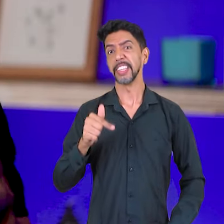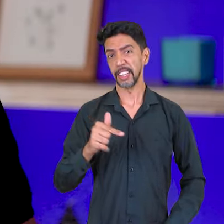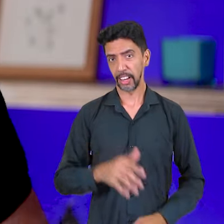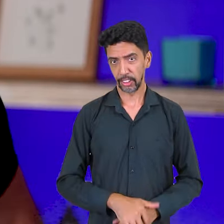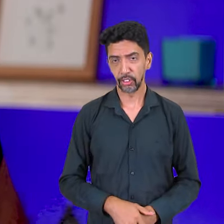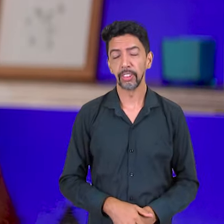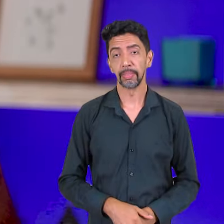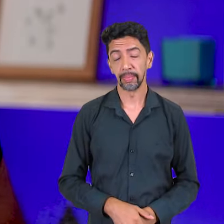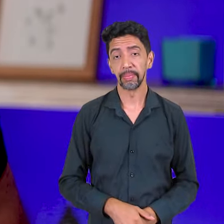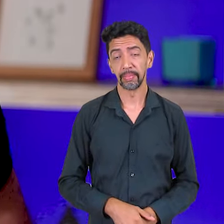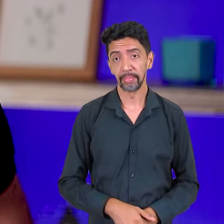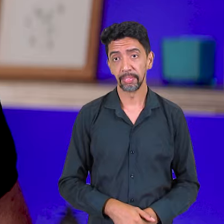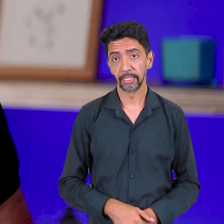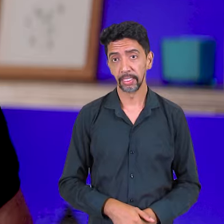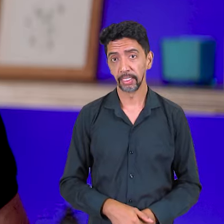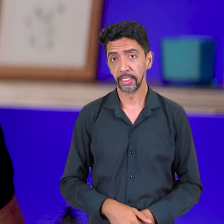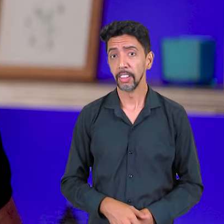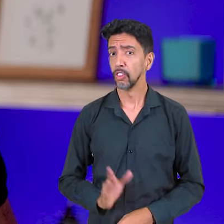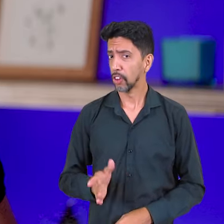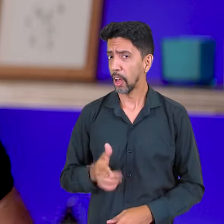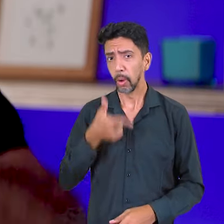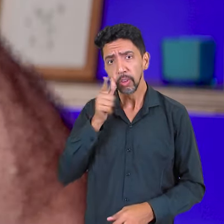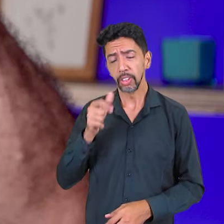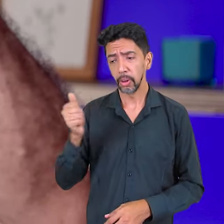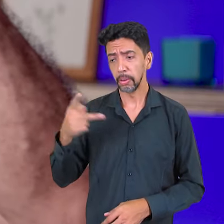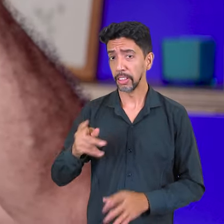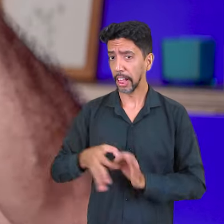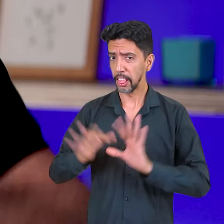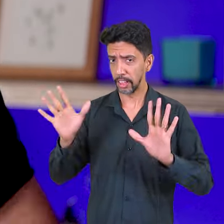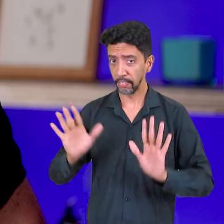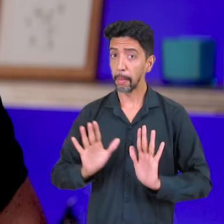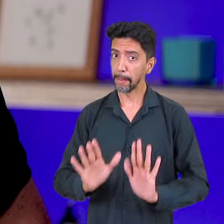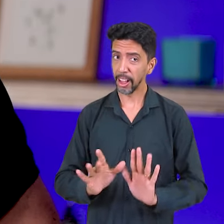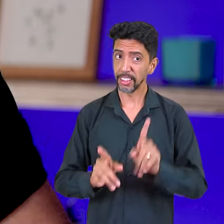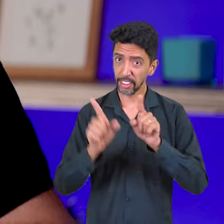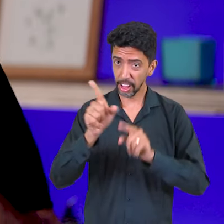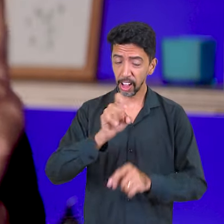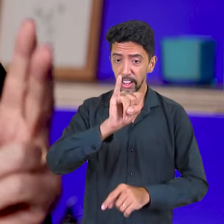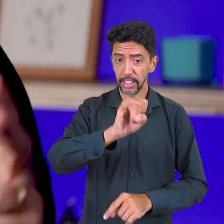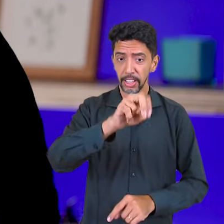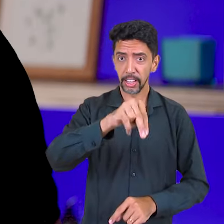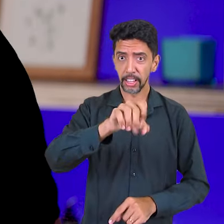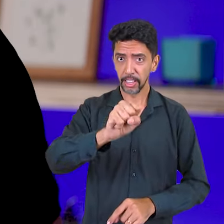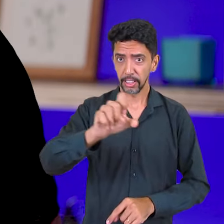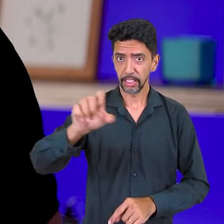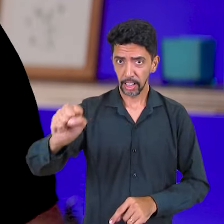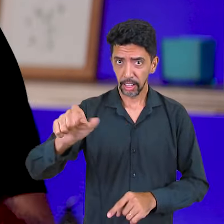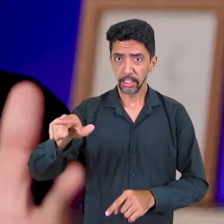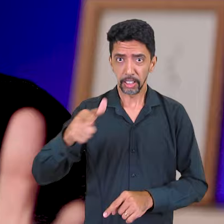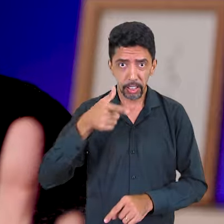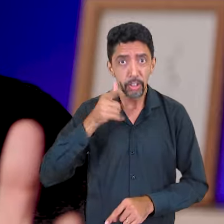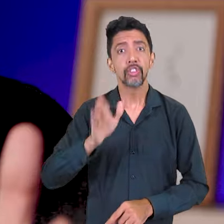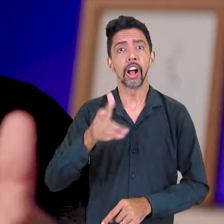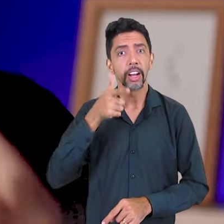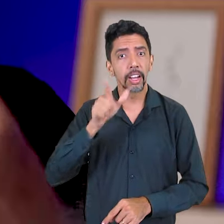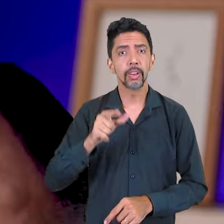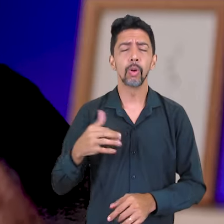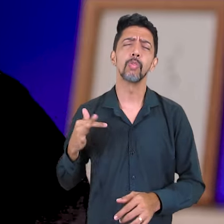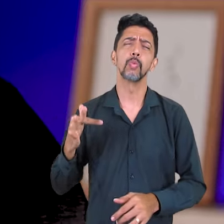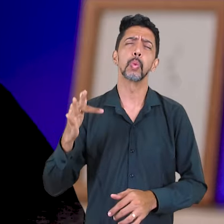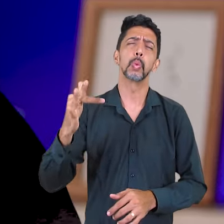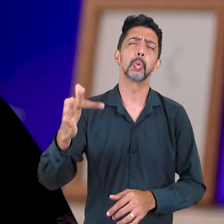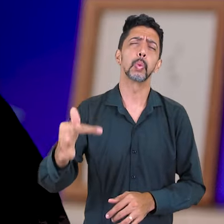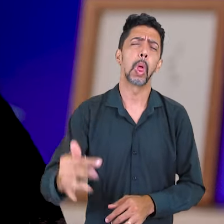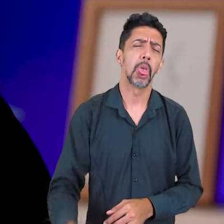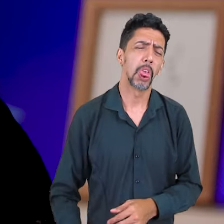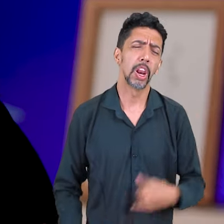INSS com 58 anos de idade ganhando R 3.500 se você acha mesmo que com